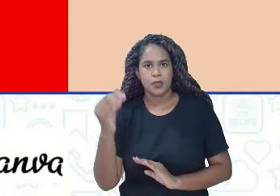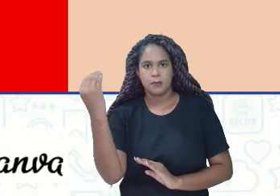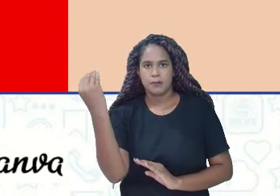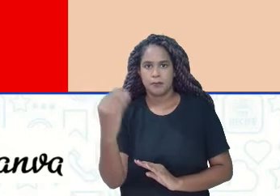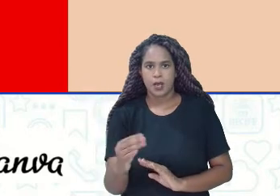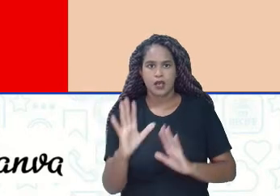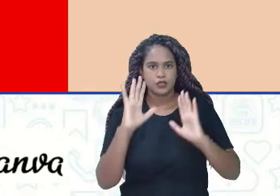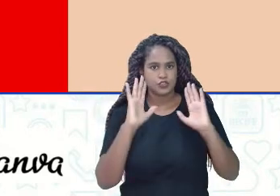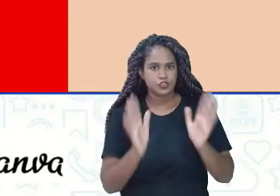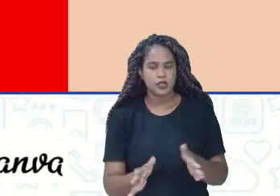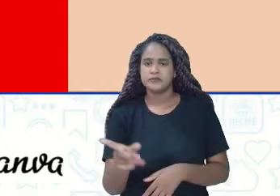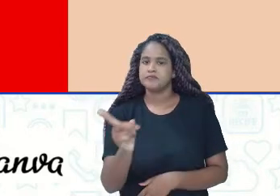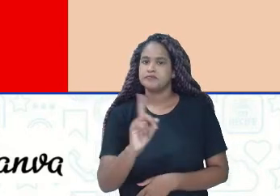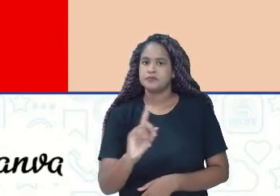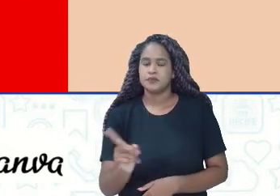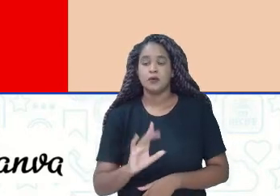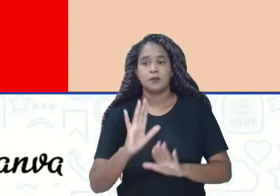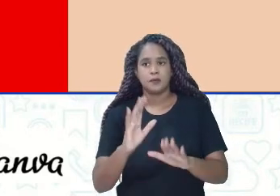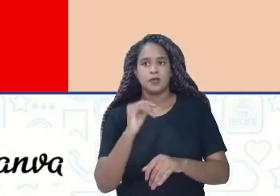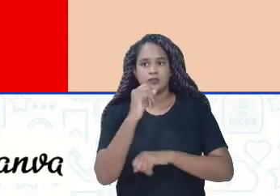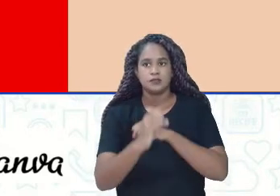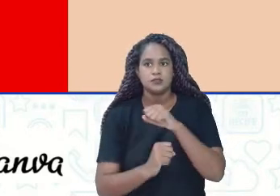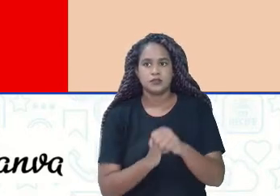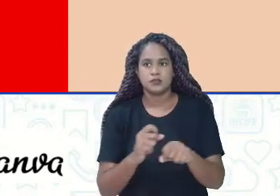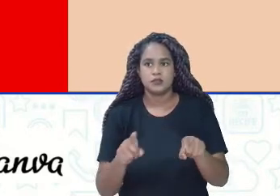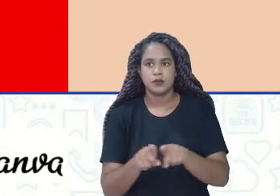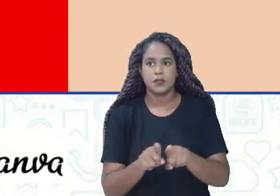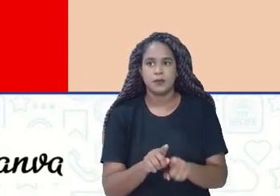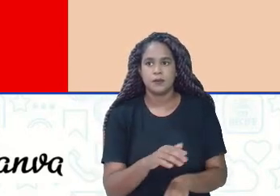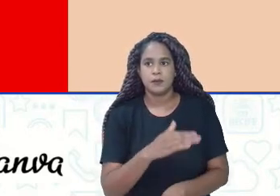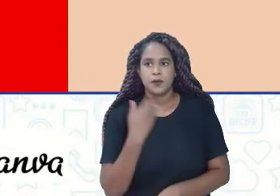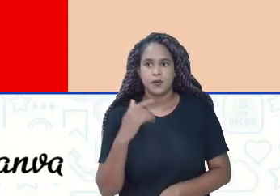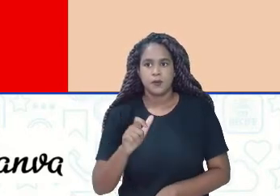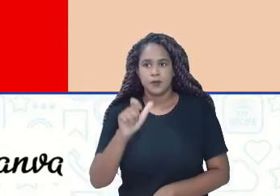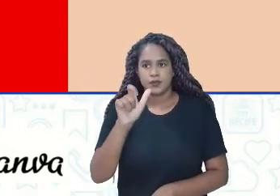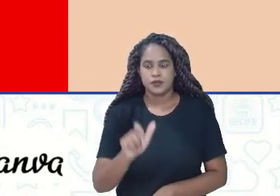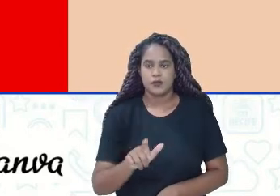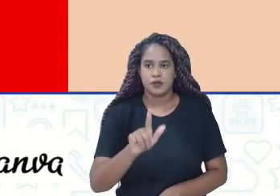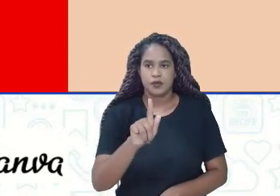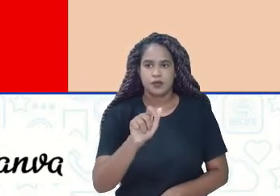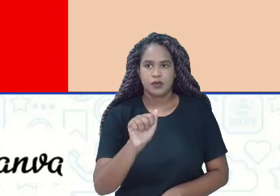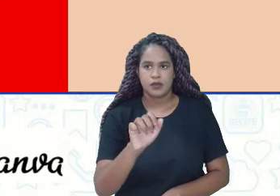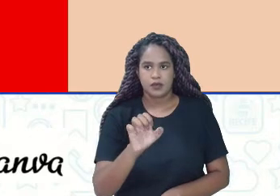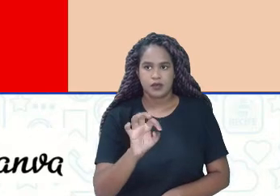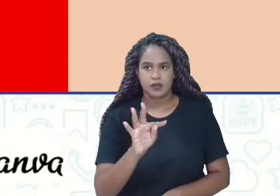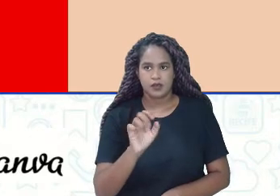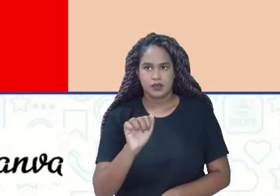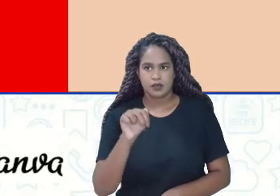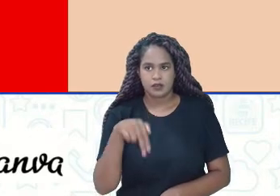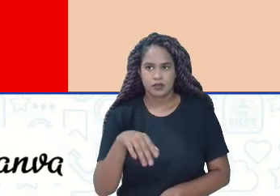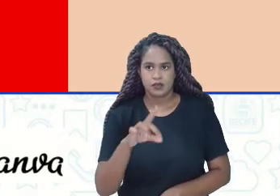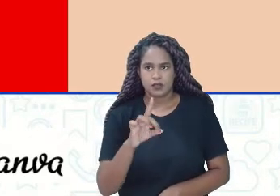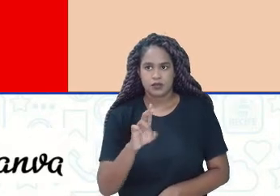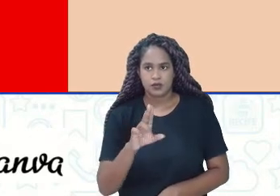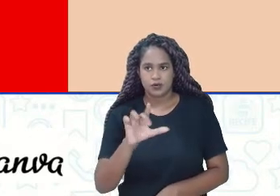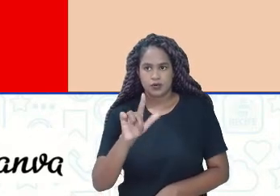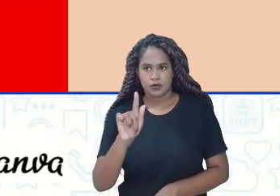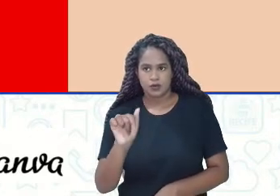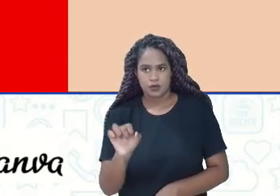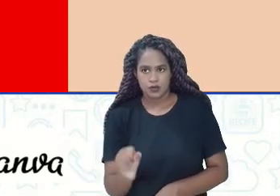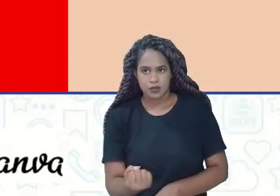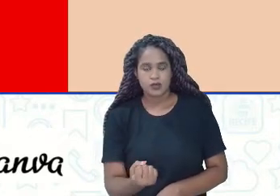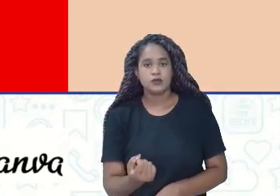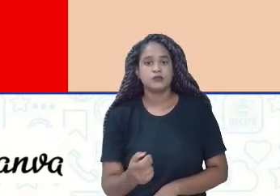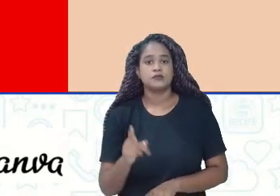Neste mesmo ano, morreu também Gaetan Douglas, conhecido como um paciente zero, porque